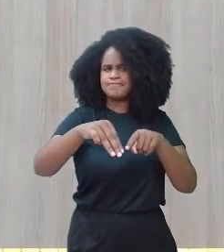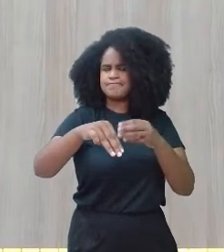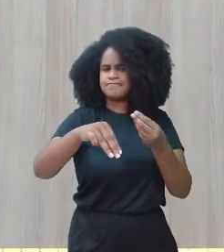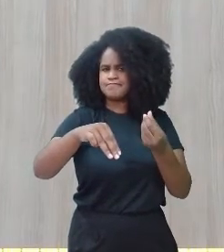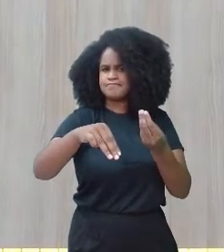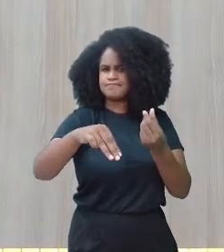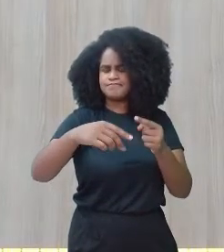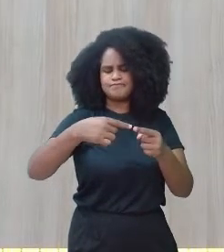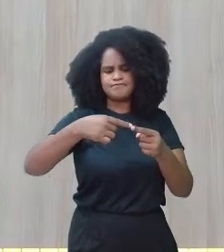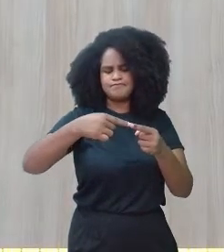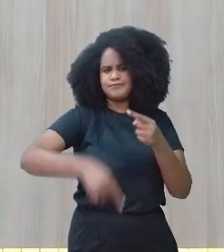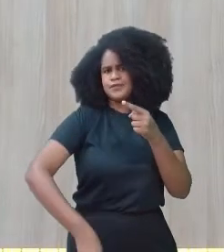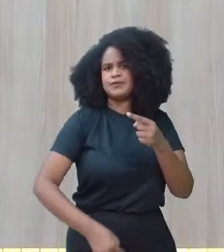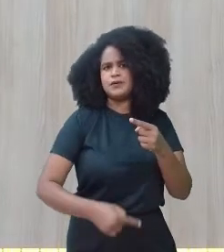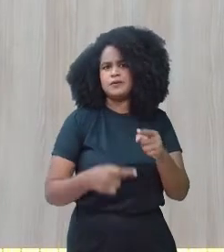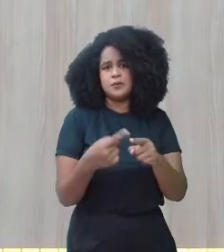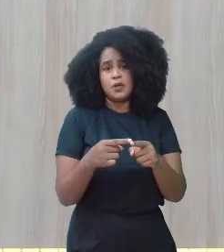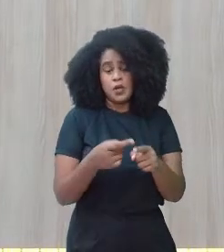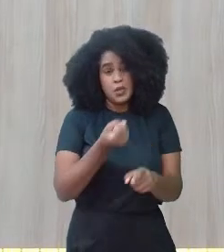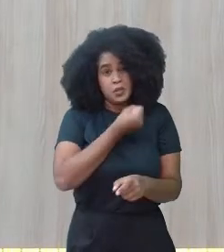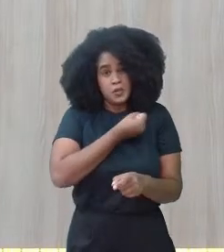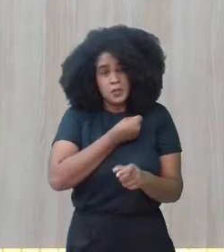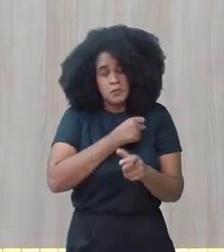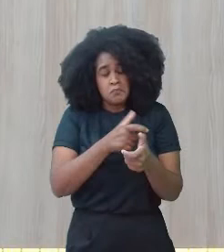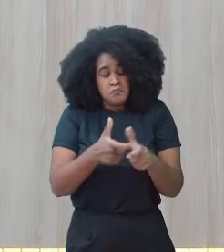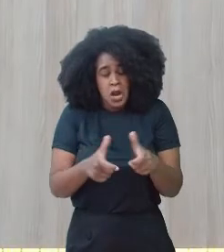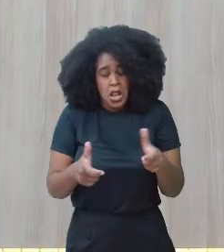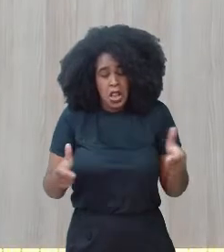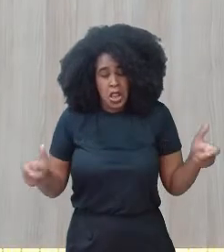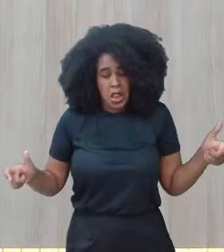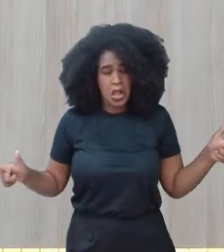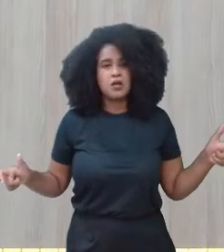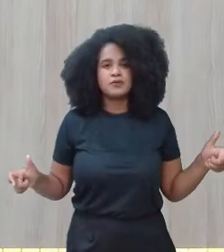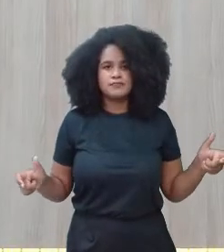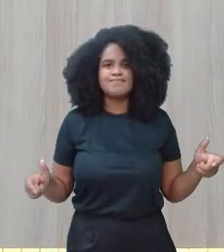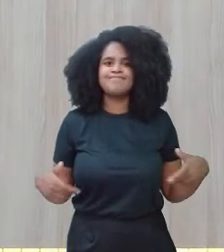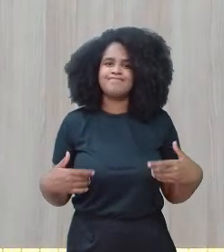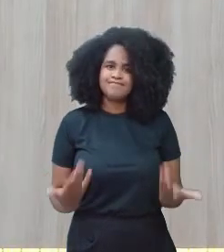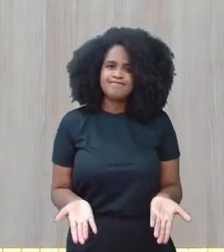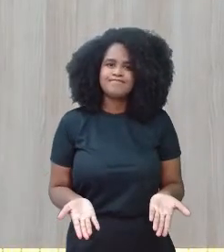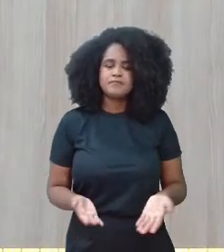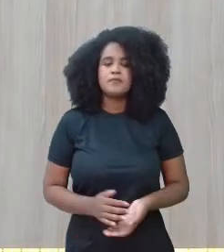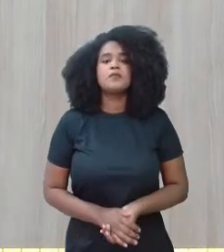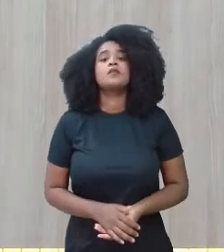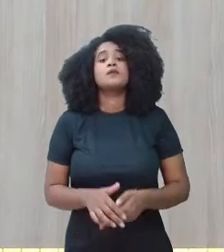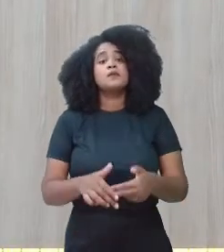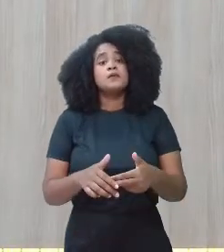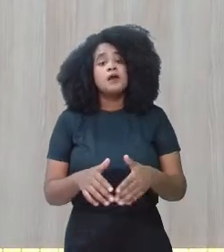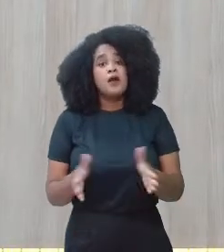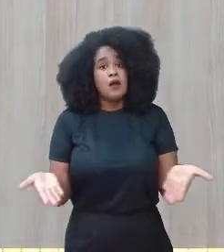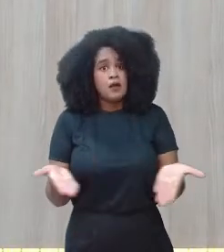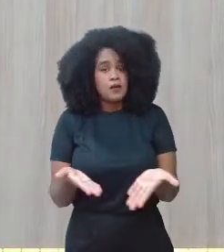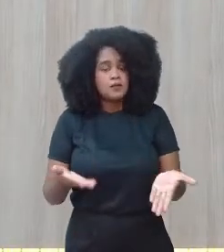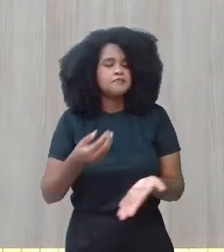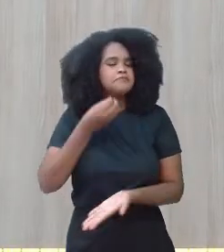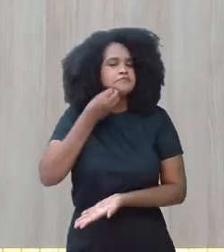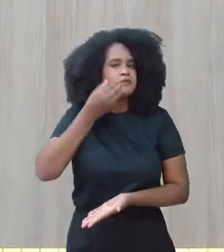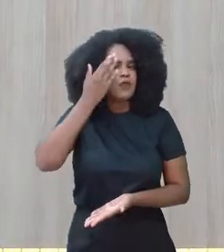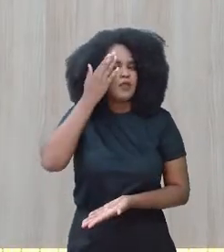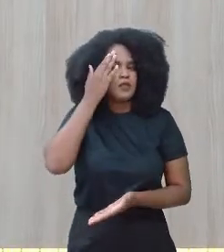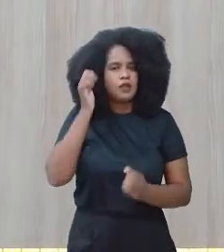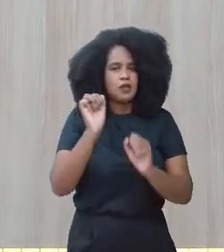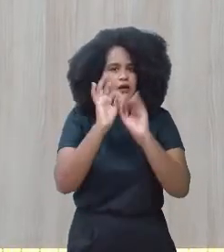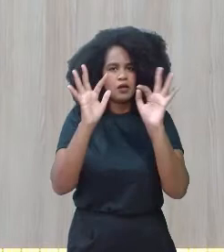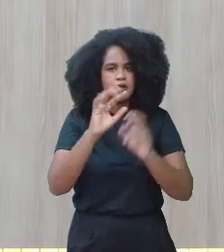ia ser muito número, não é? Ia ser uma coisa muito grande. Por quê? Vamos tentar entender, antes de eu mostrar a tabelinha, o que